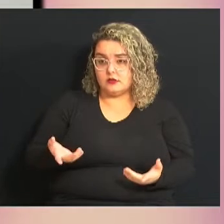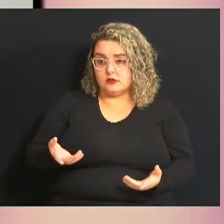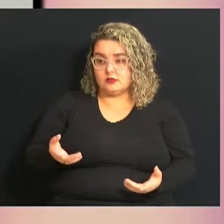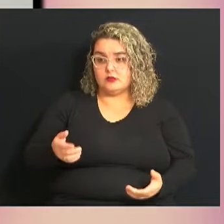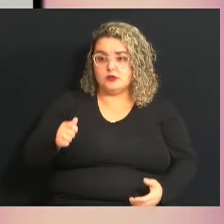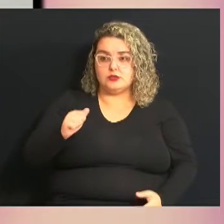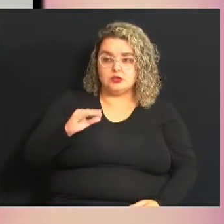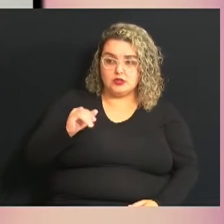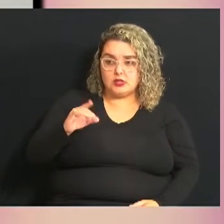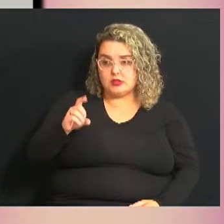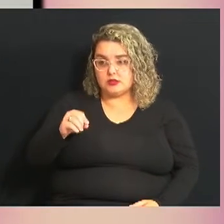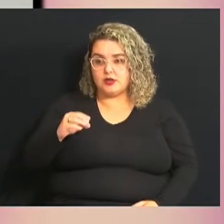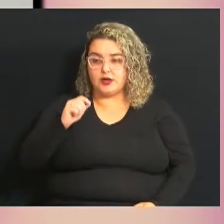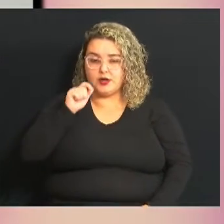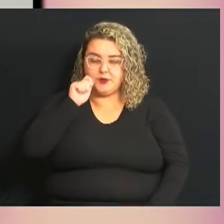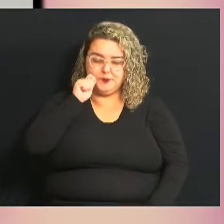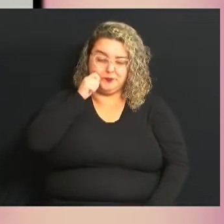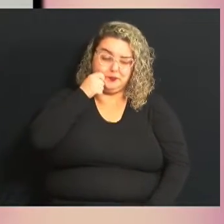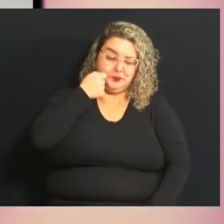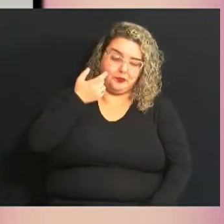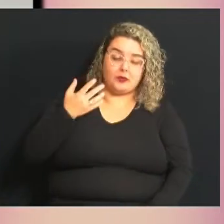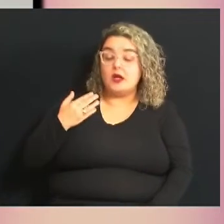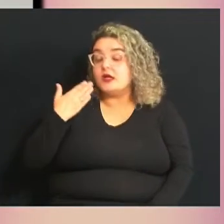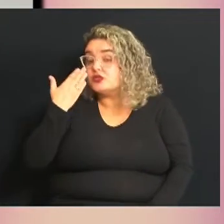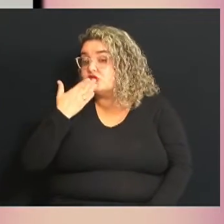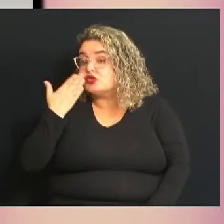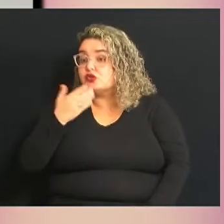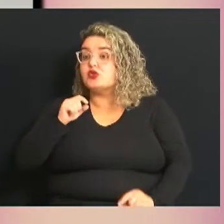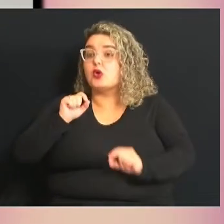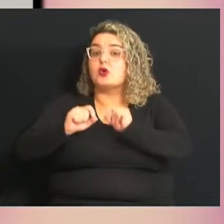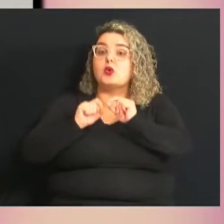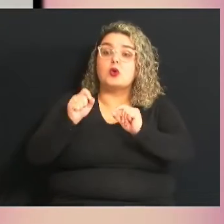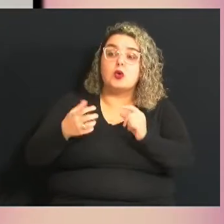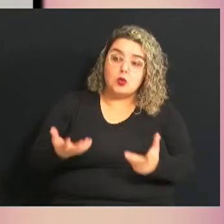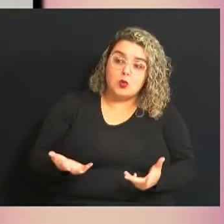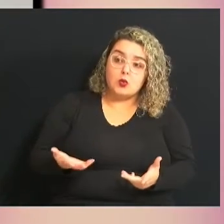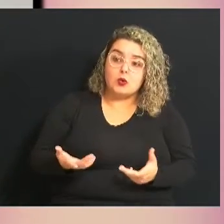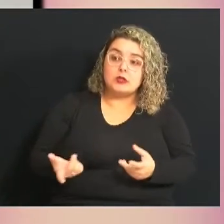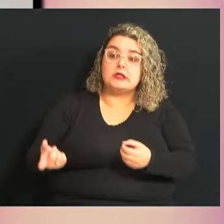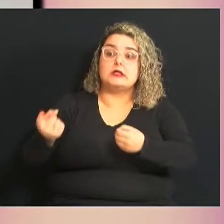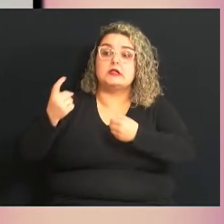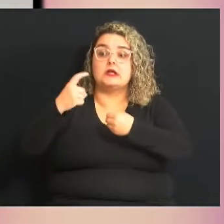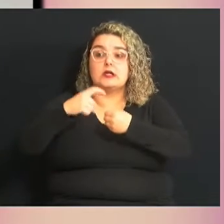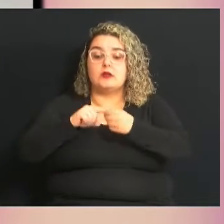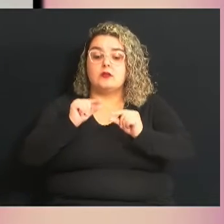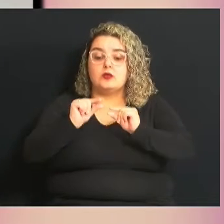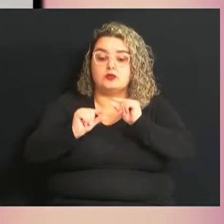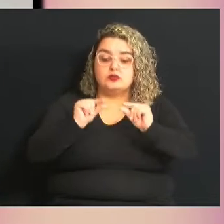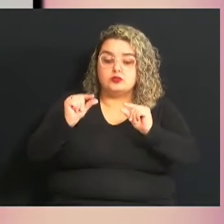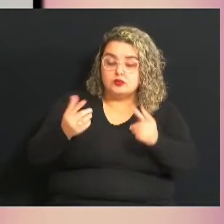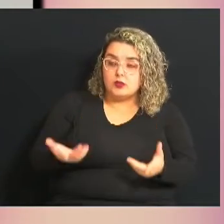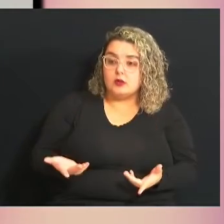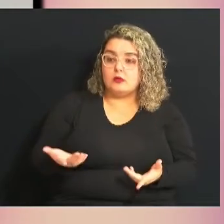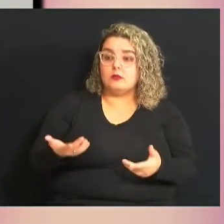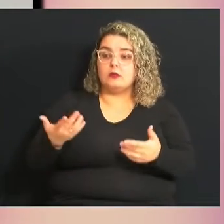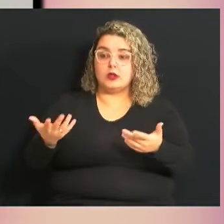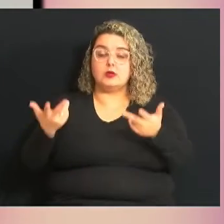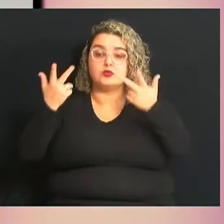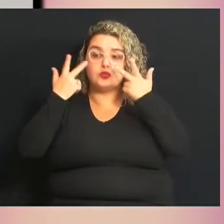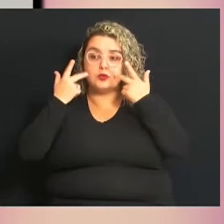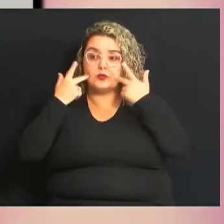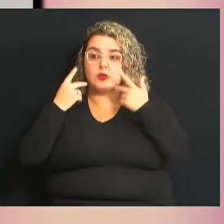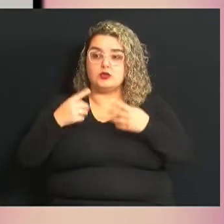ácido, de amargo, de doce, né? Para ver o que está voltando aos poucos, né? Mas normalmente depois de